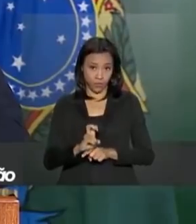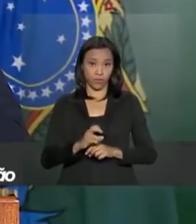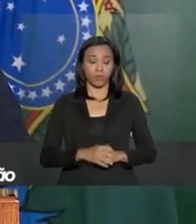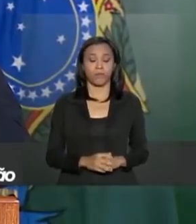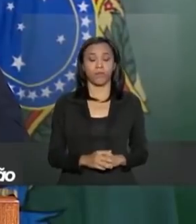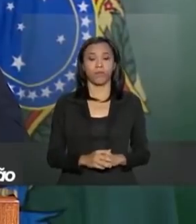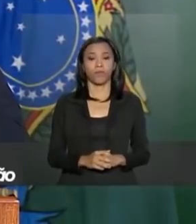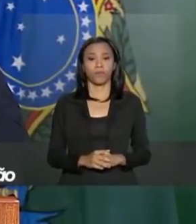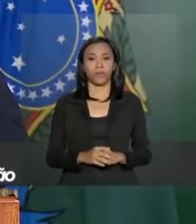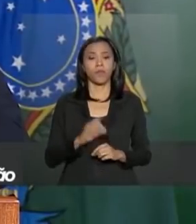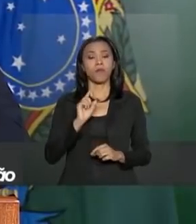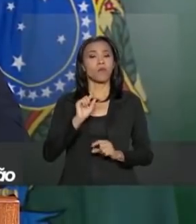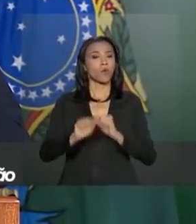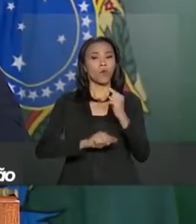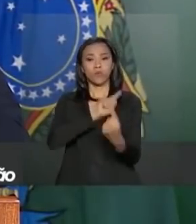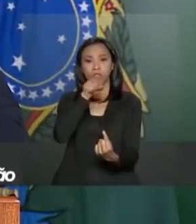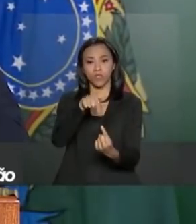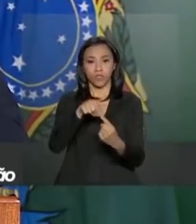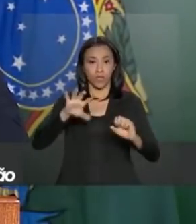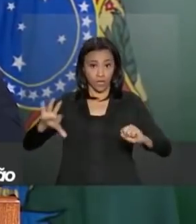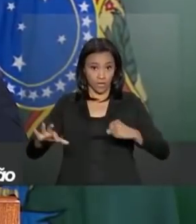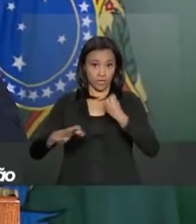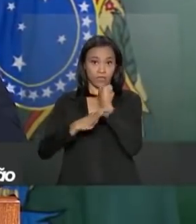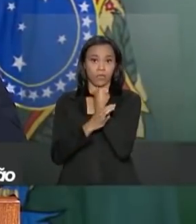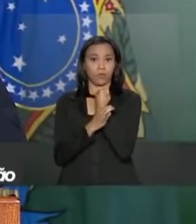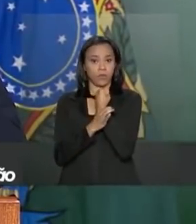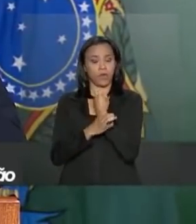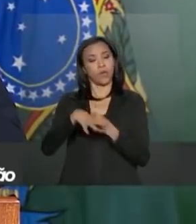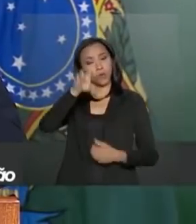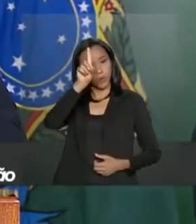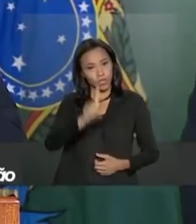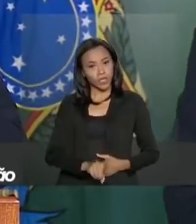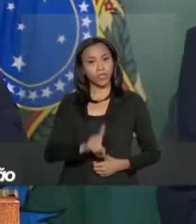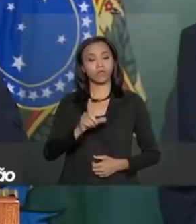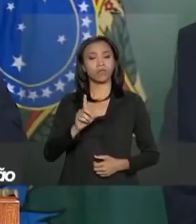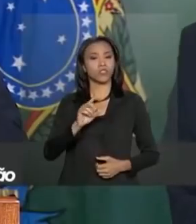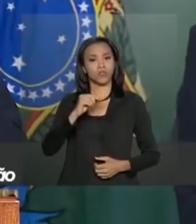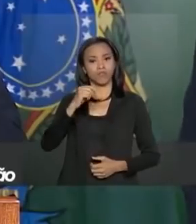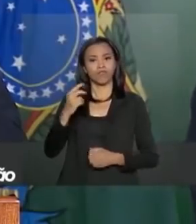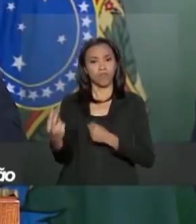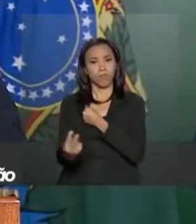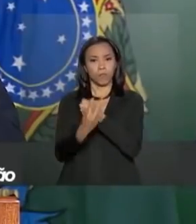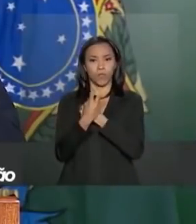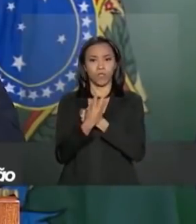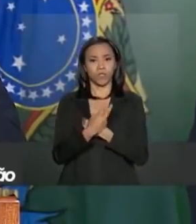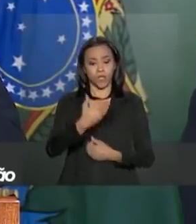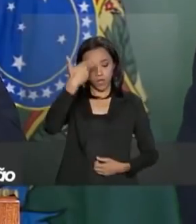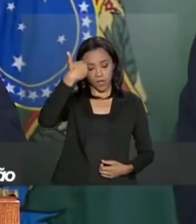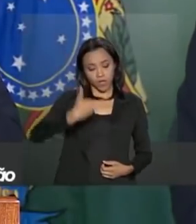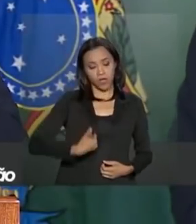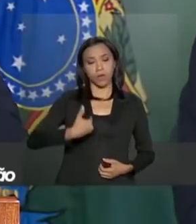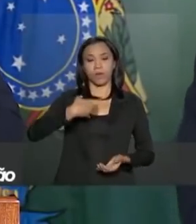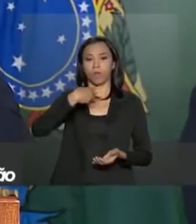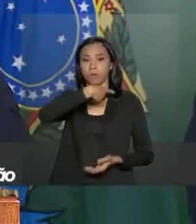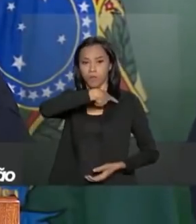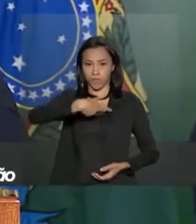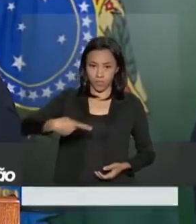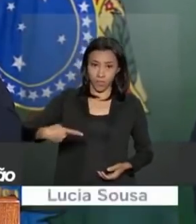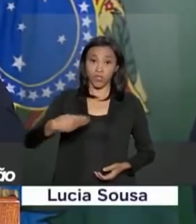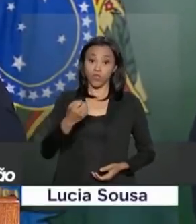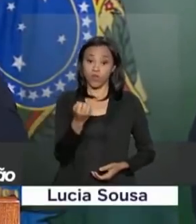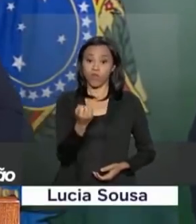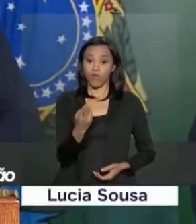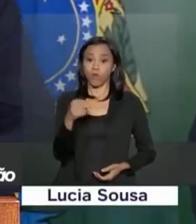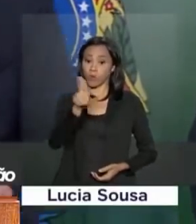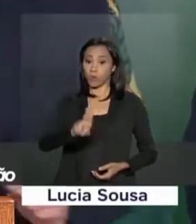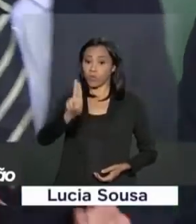para lhes garantir esse legítimo direito à defesa eu como presidente vou usar essa